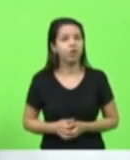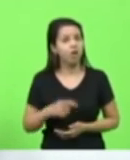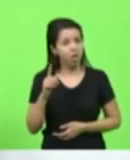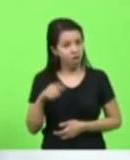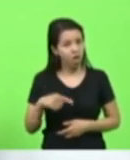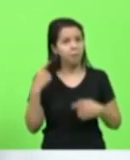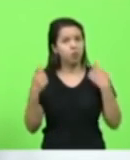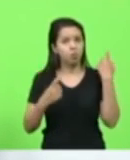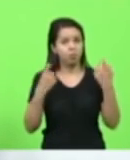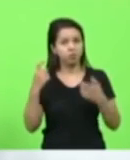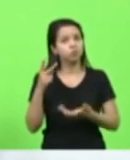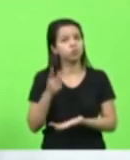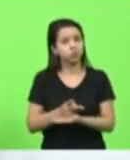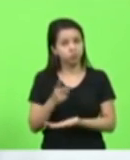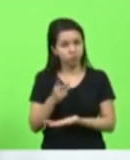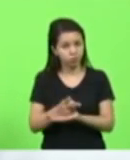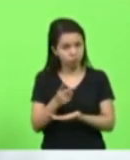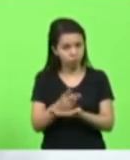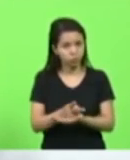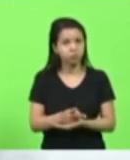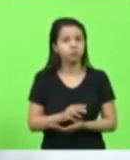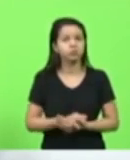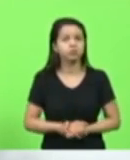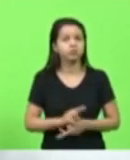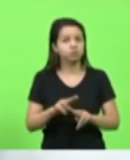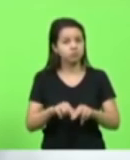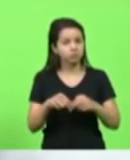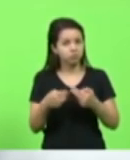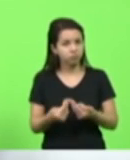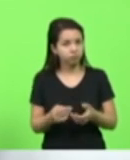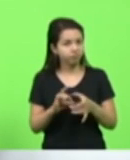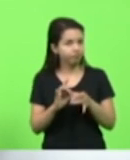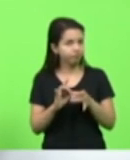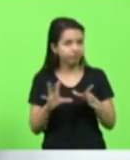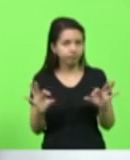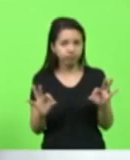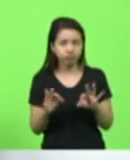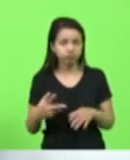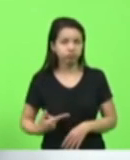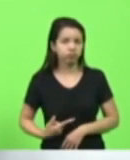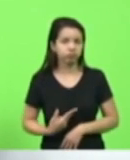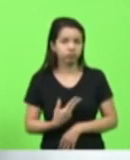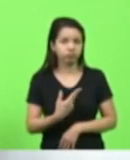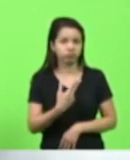preocupação que continua sendo, e por isso não são liberadas as cirurgias